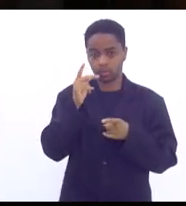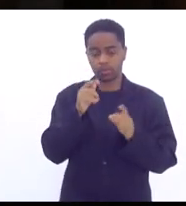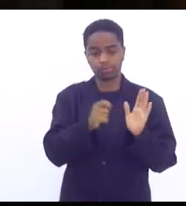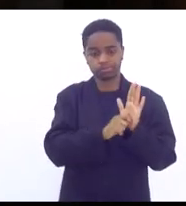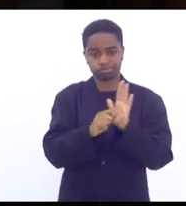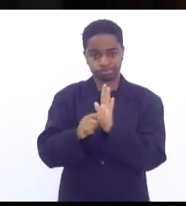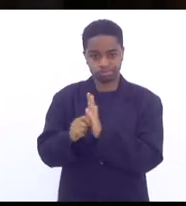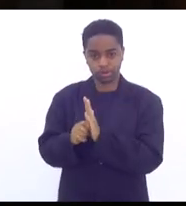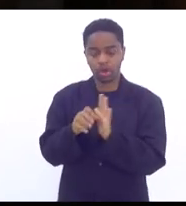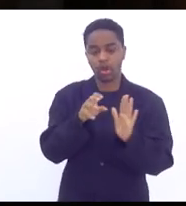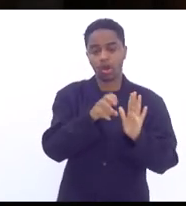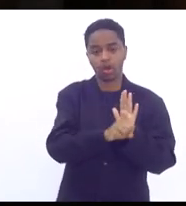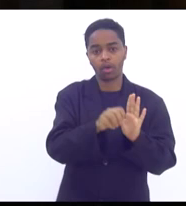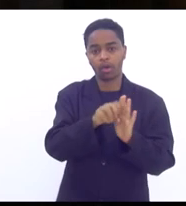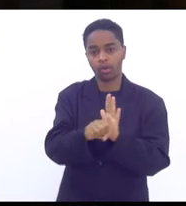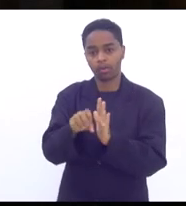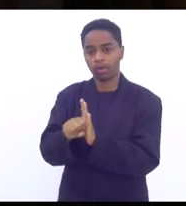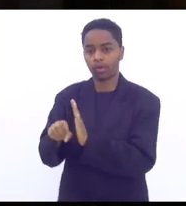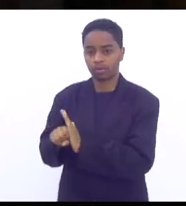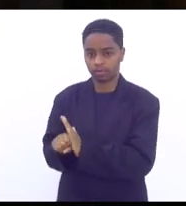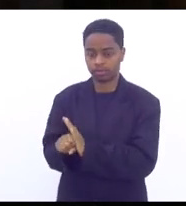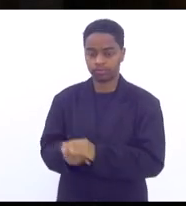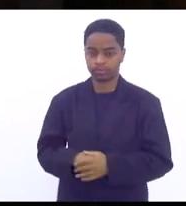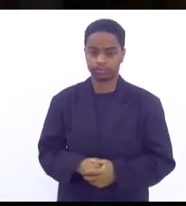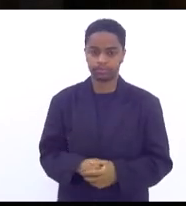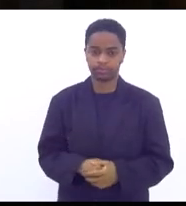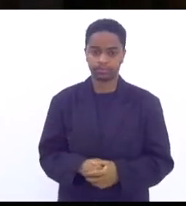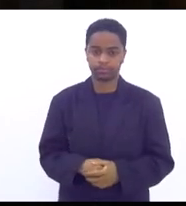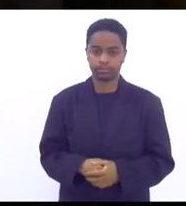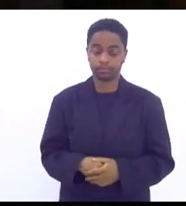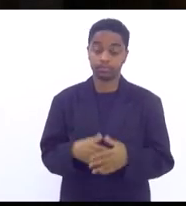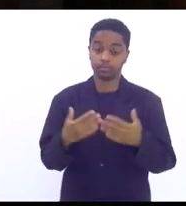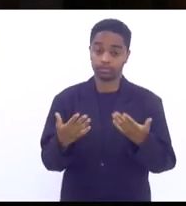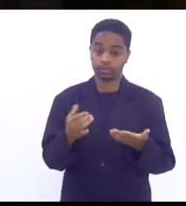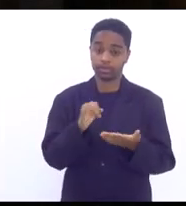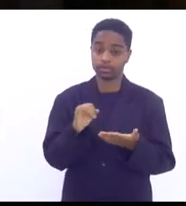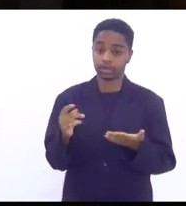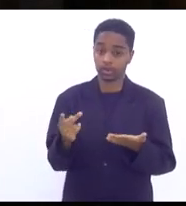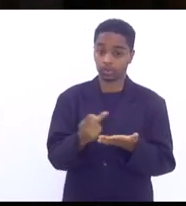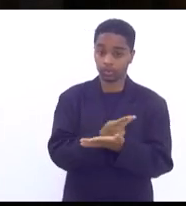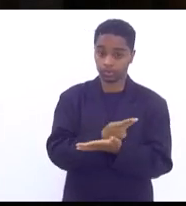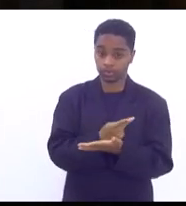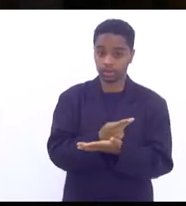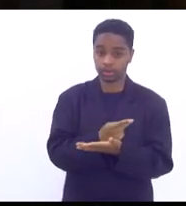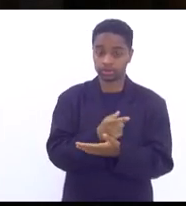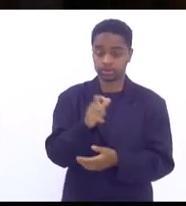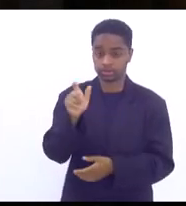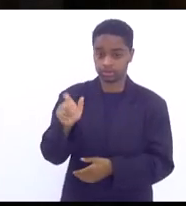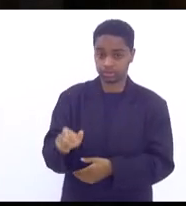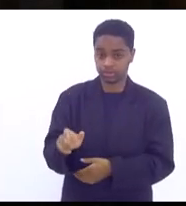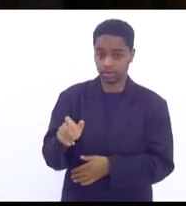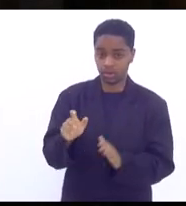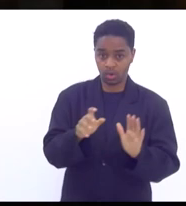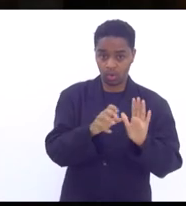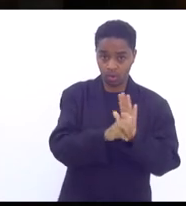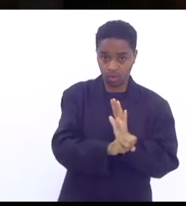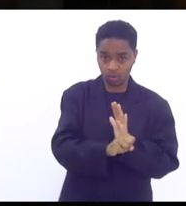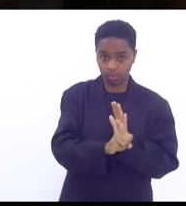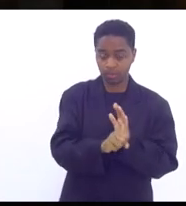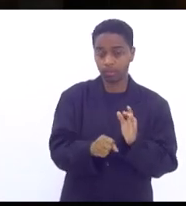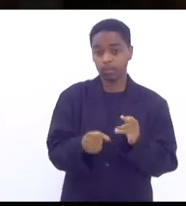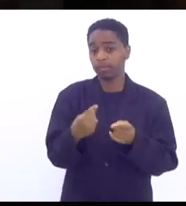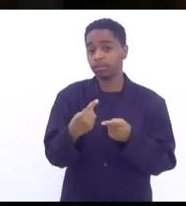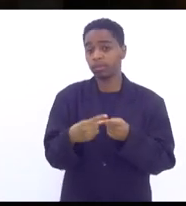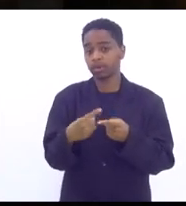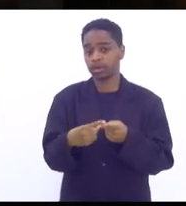buscando nas áreas hidrômetro. E quando o cracudo retira um hidrômetro, é porque